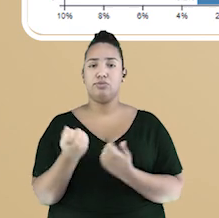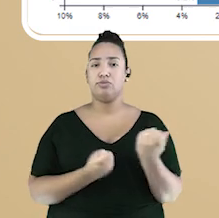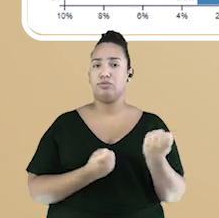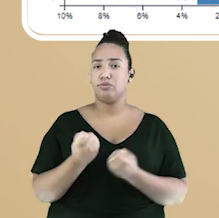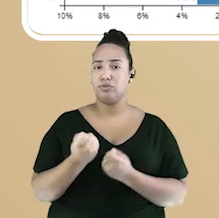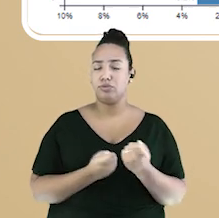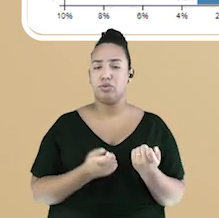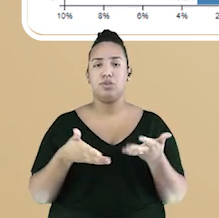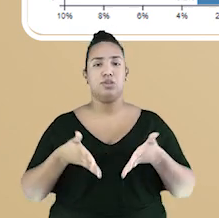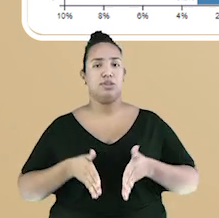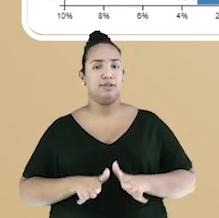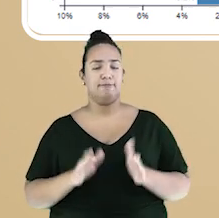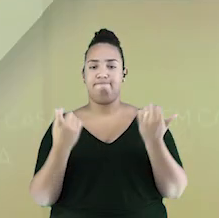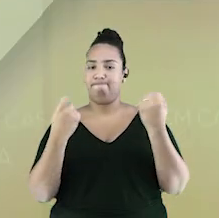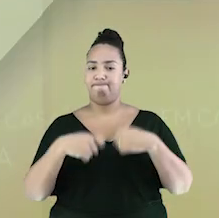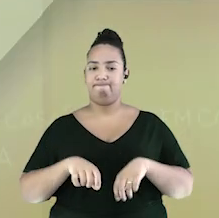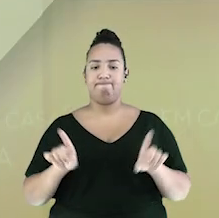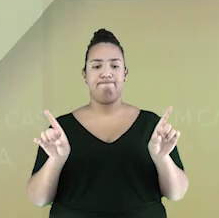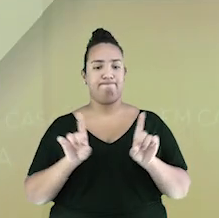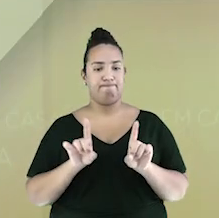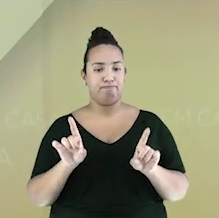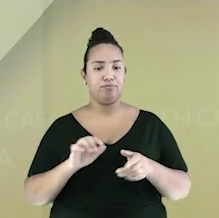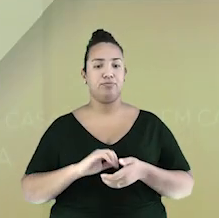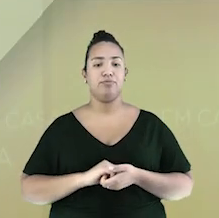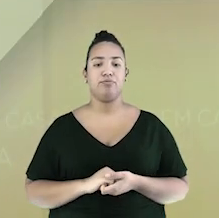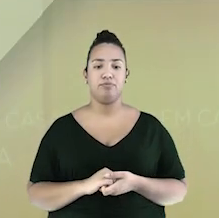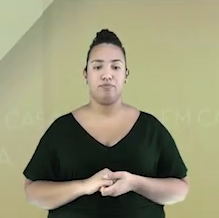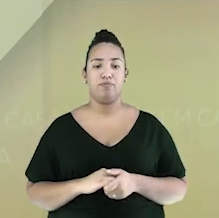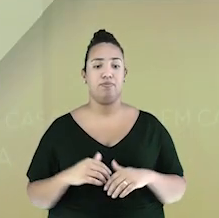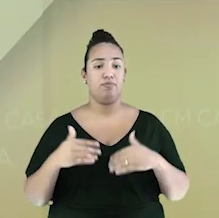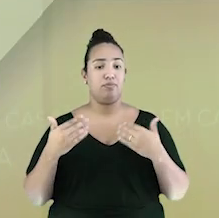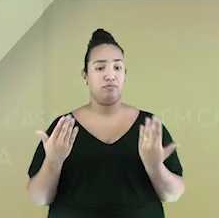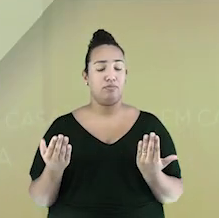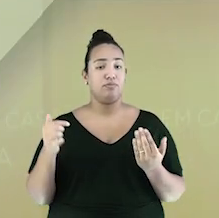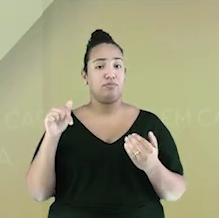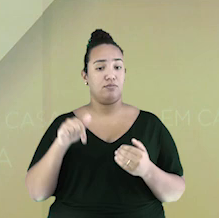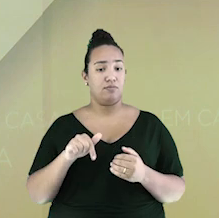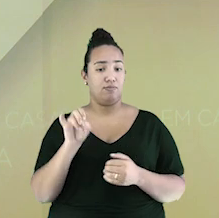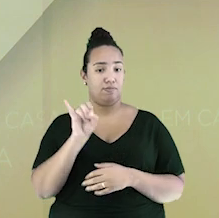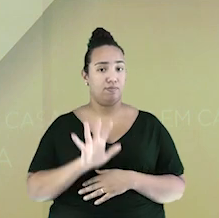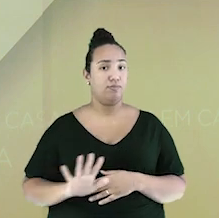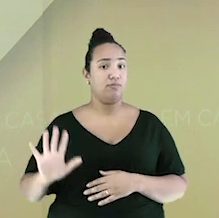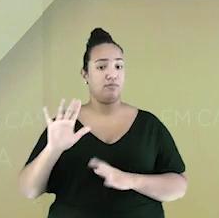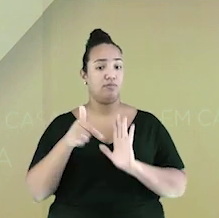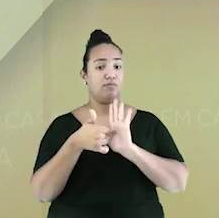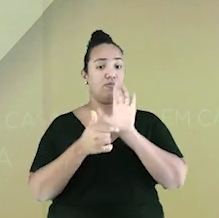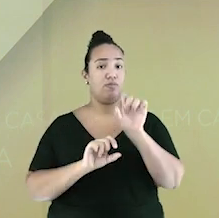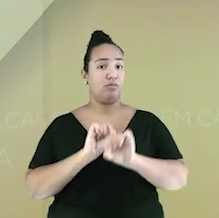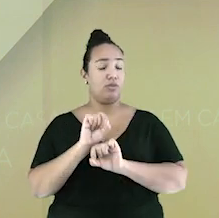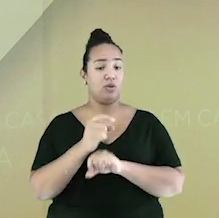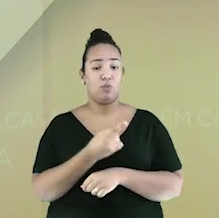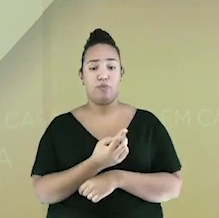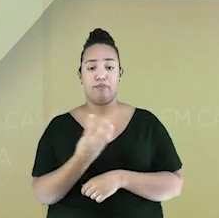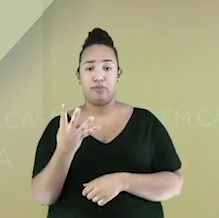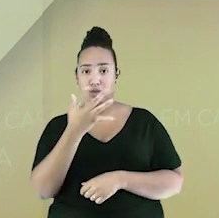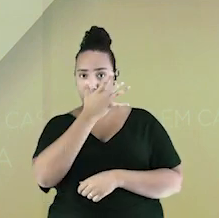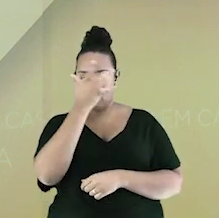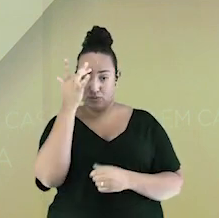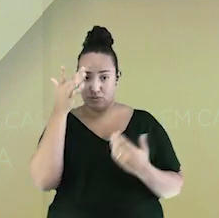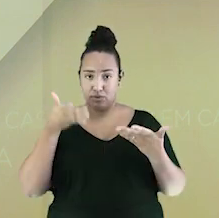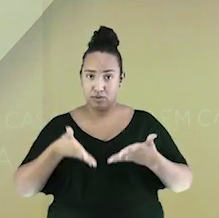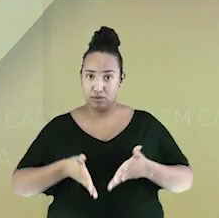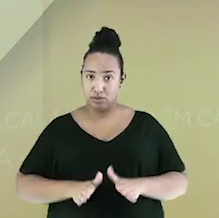ao controle dos nascimentos. Podemos observar na pirâmide deste ano que a quantidade de nascidos já é